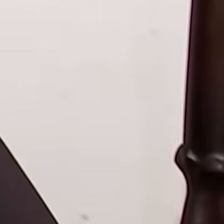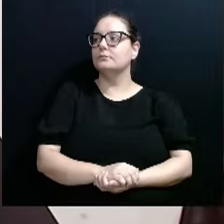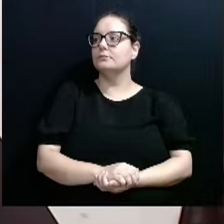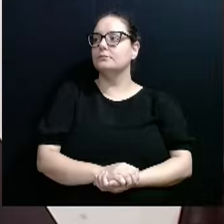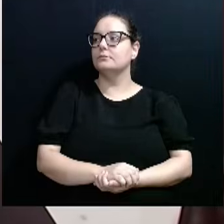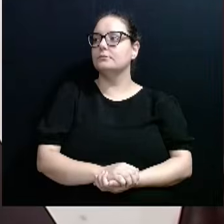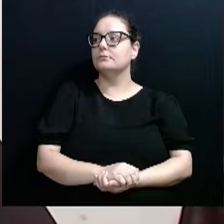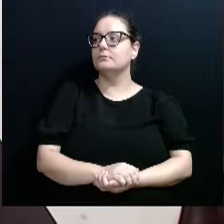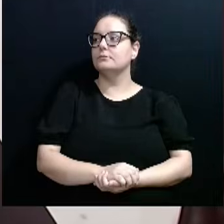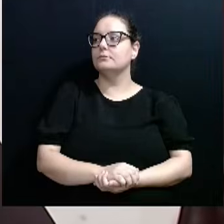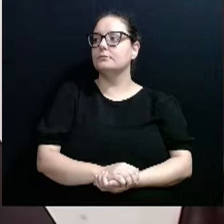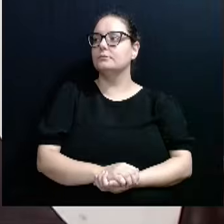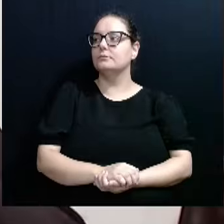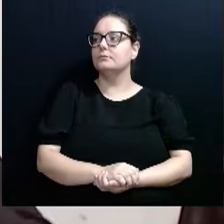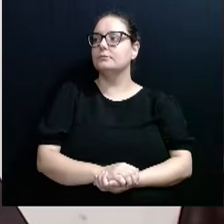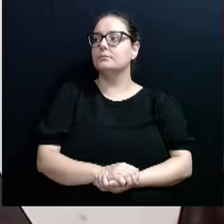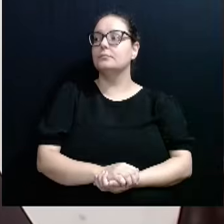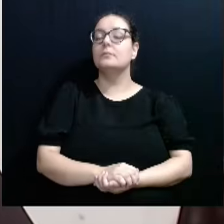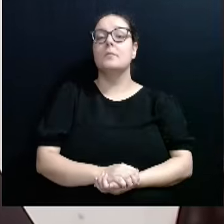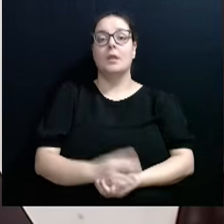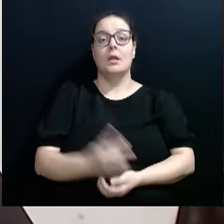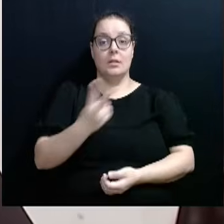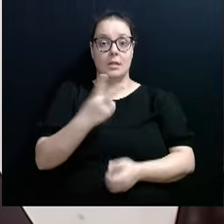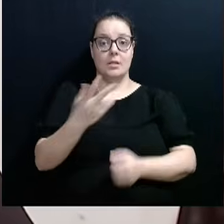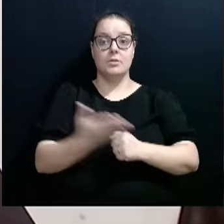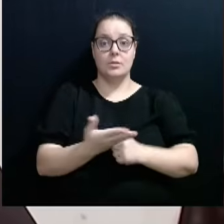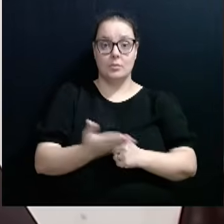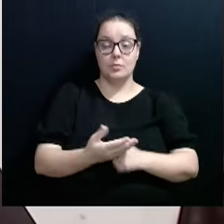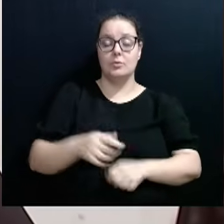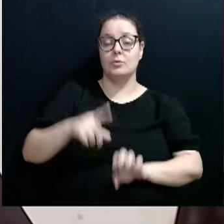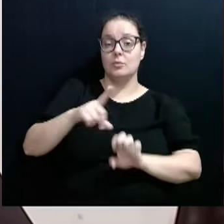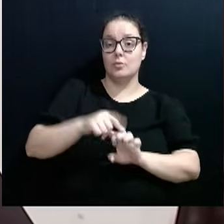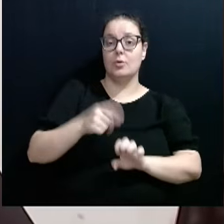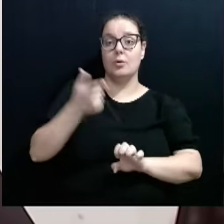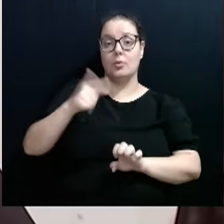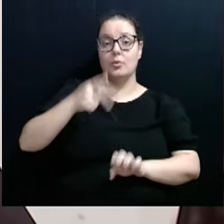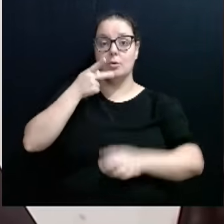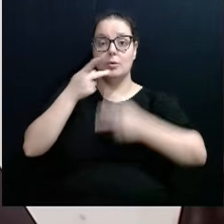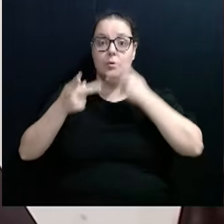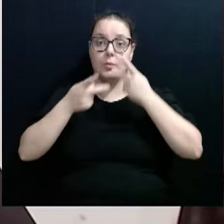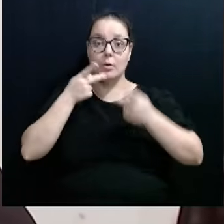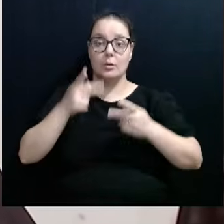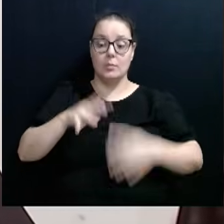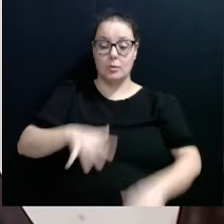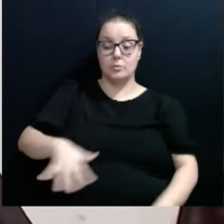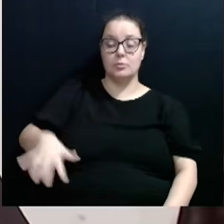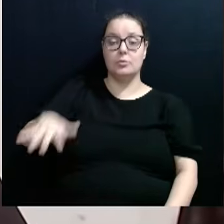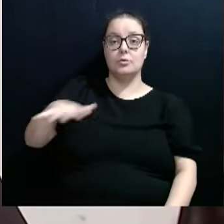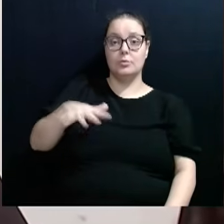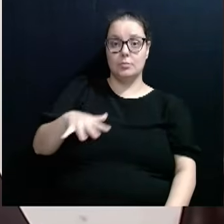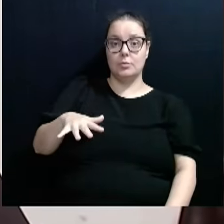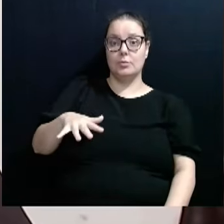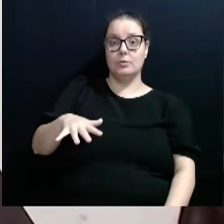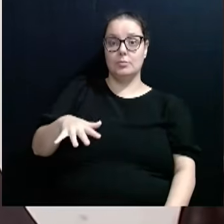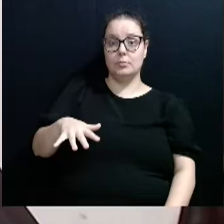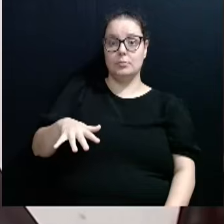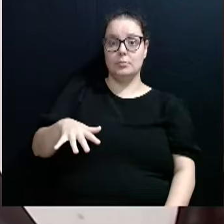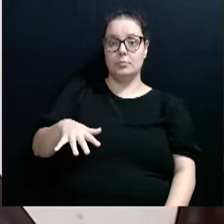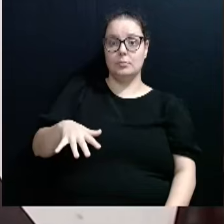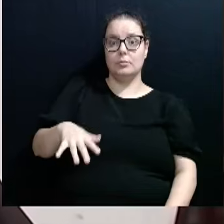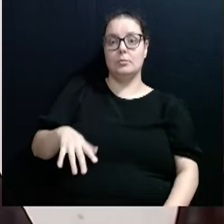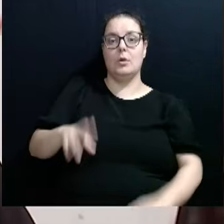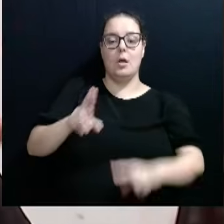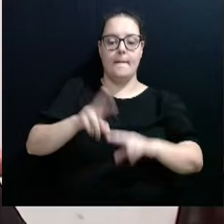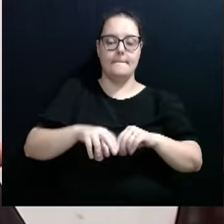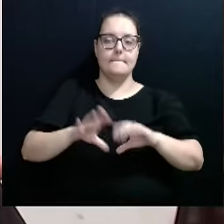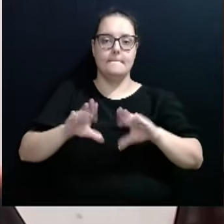neste segundo bloco do Ser Empreendedor, a gente continua falando sobre esse mercado de móveis, mas a